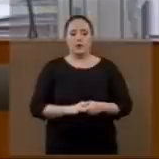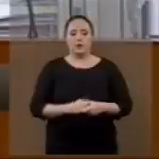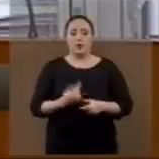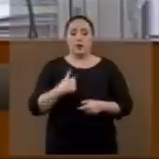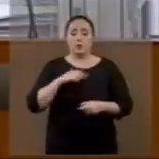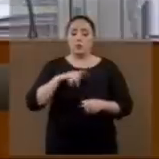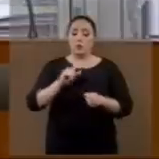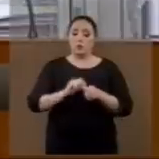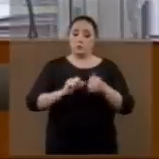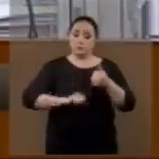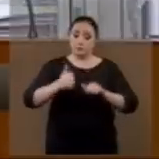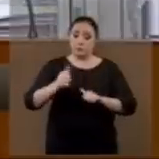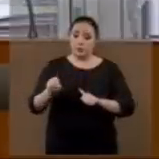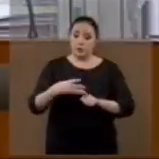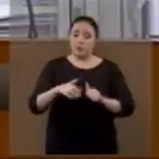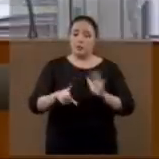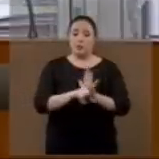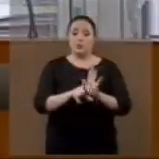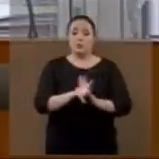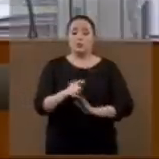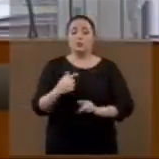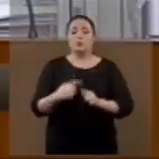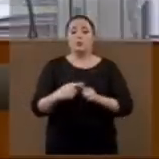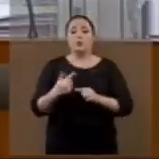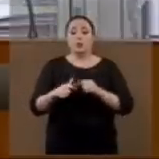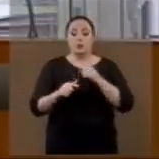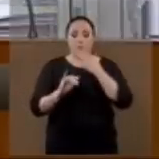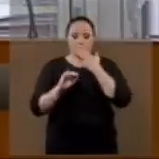da nova legislação, porque ela não foi objeto de impugnação.